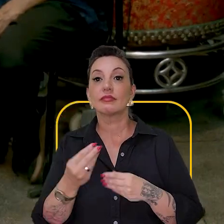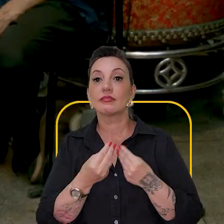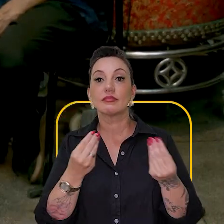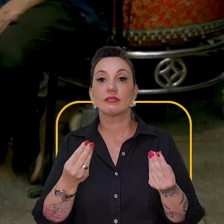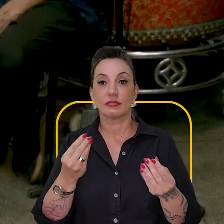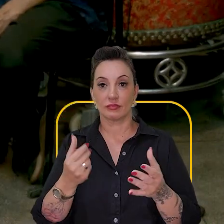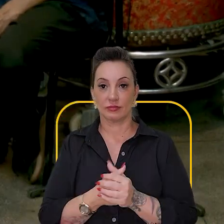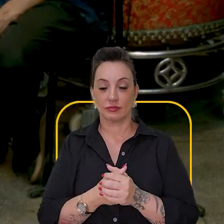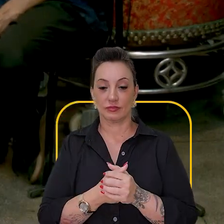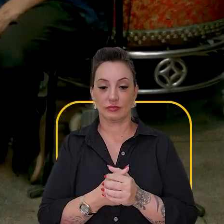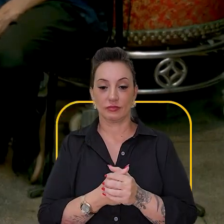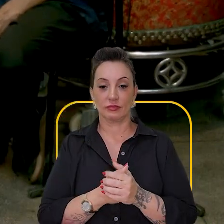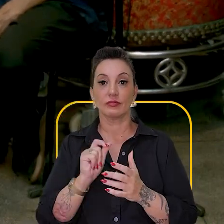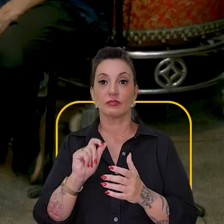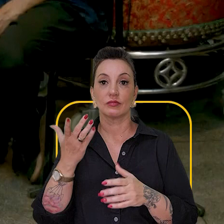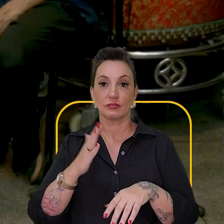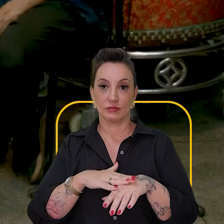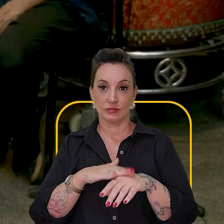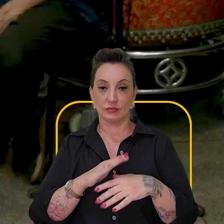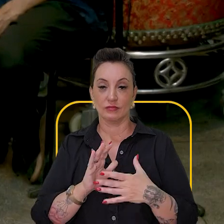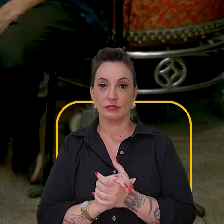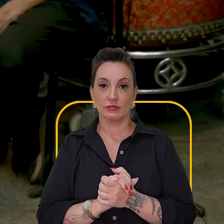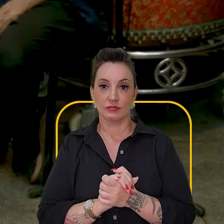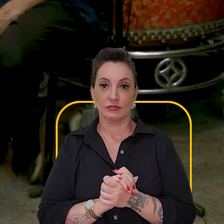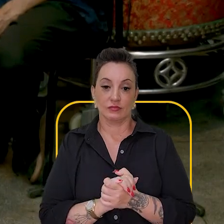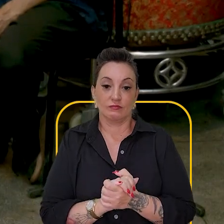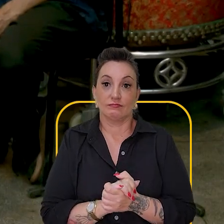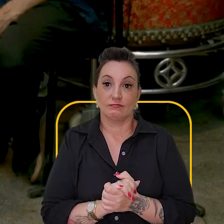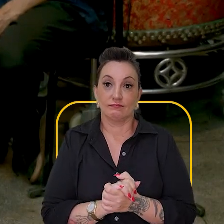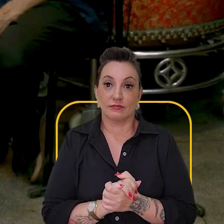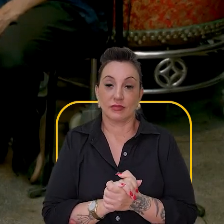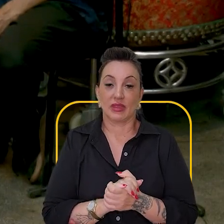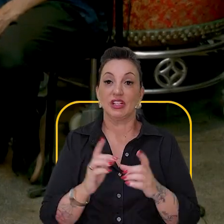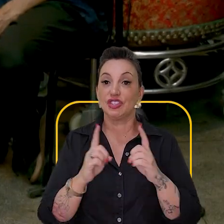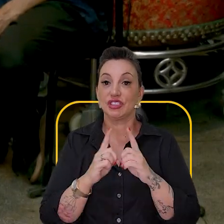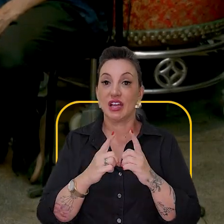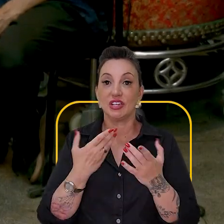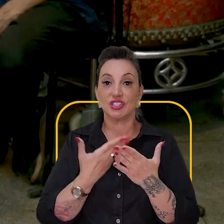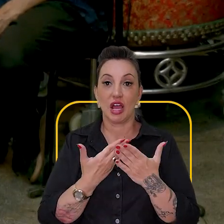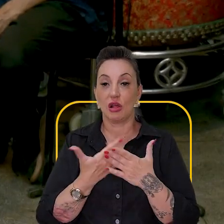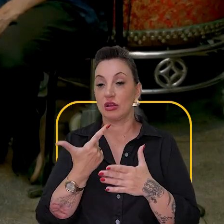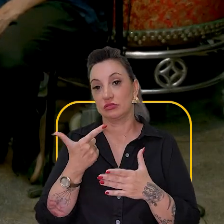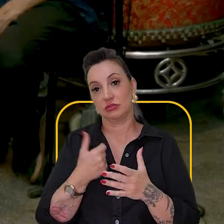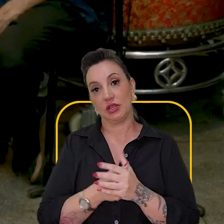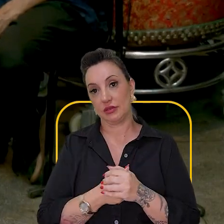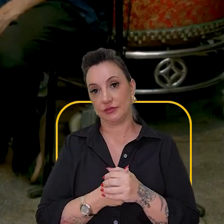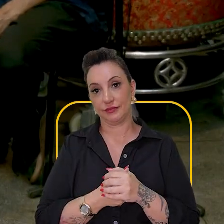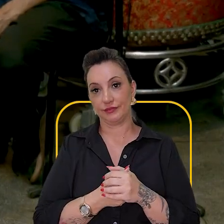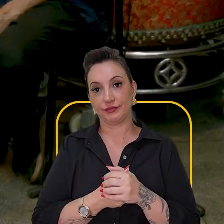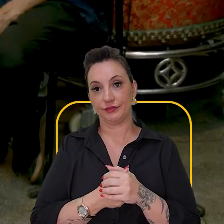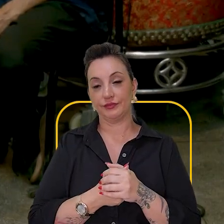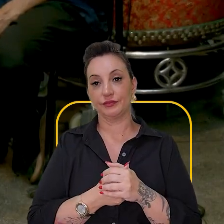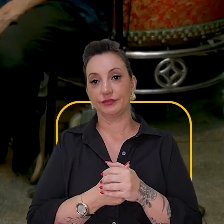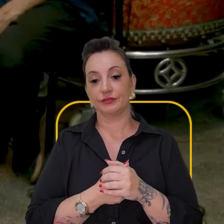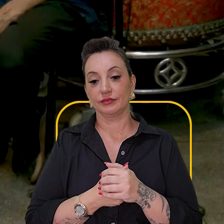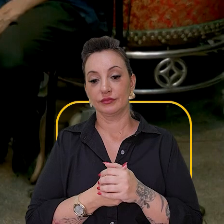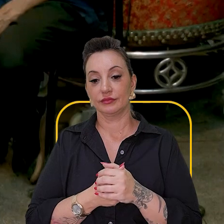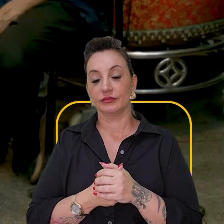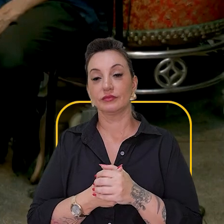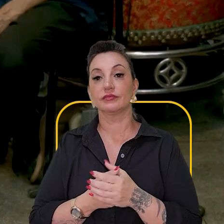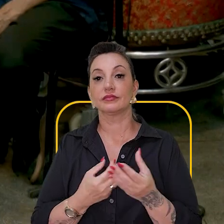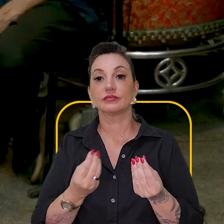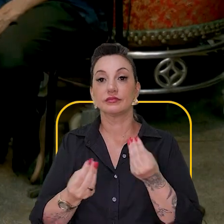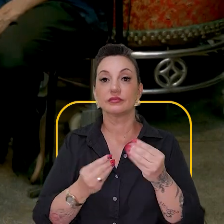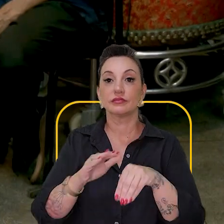do do que tá do que fazer n não tem uma didática de aula Uhum E o